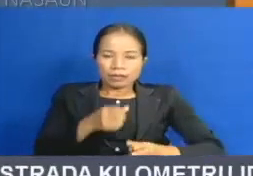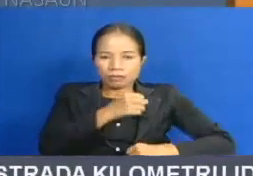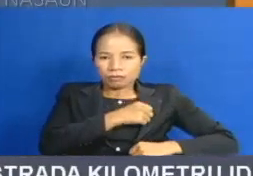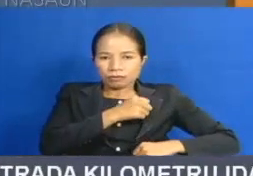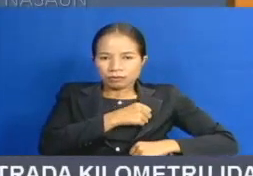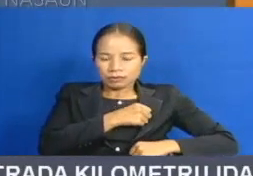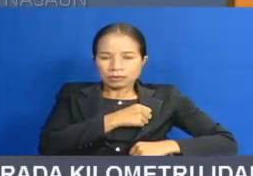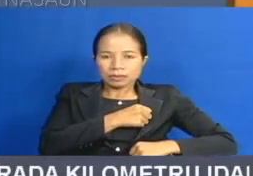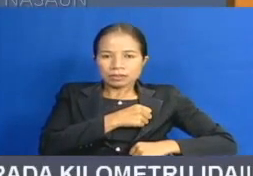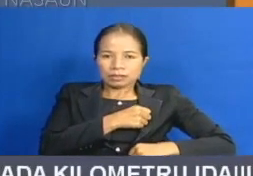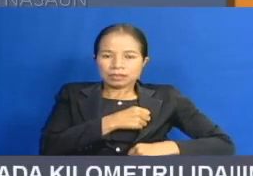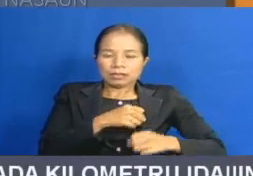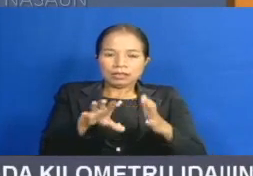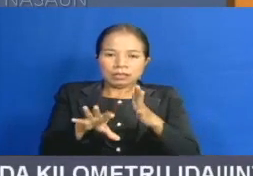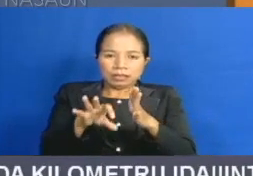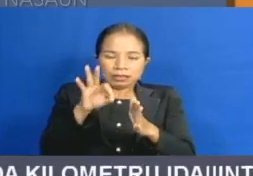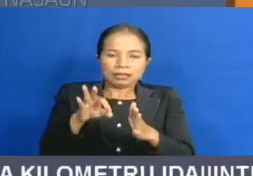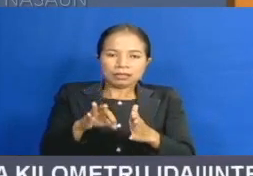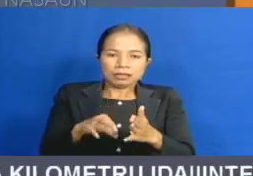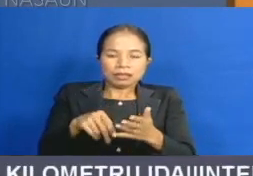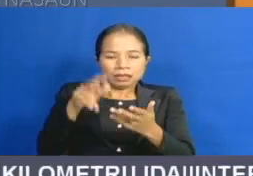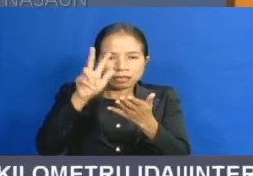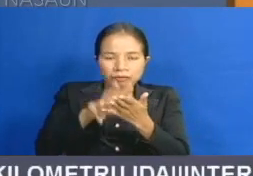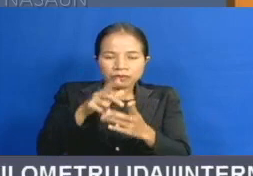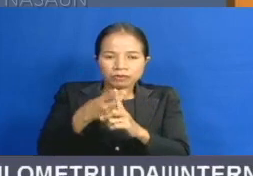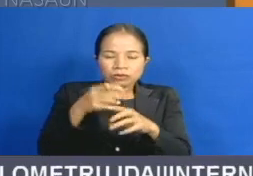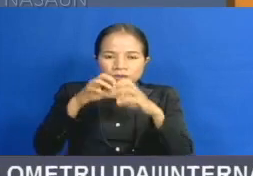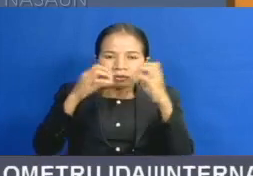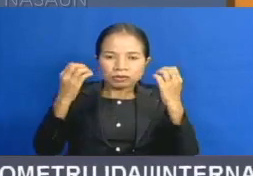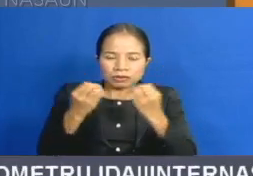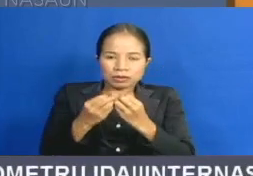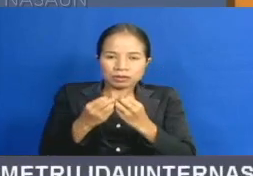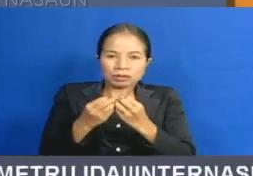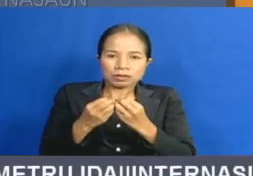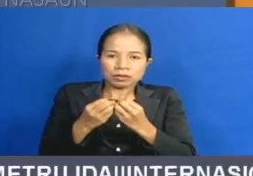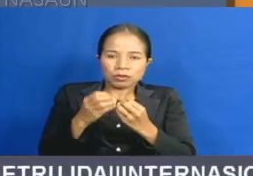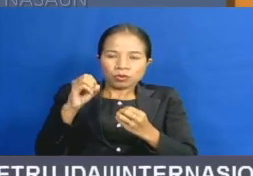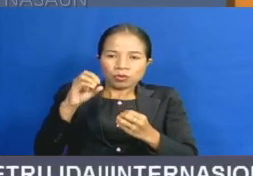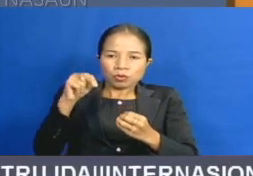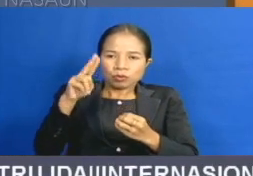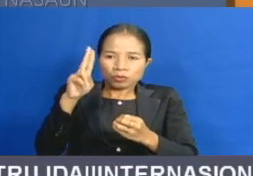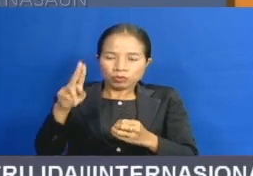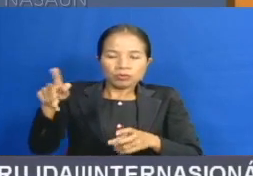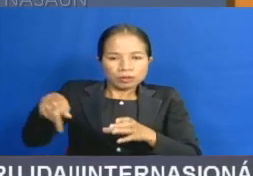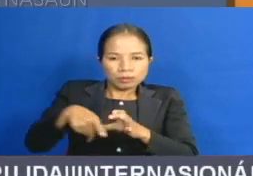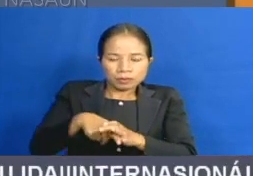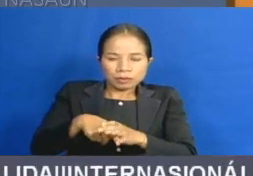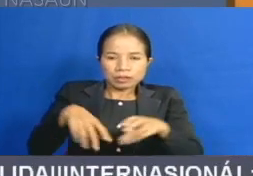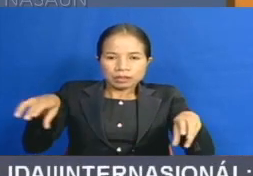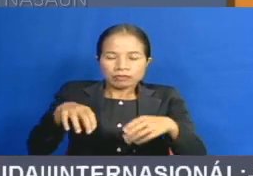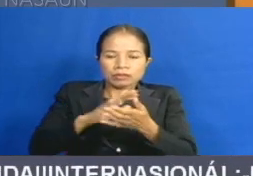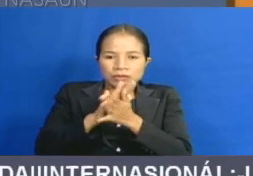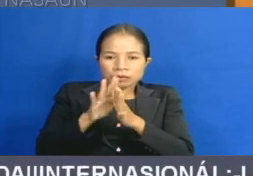Força Valentil FF de Teli retangona a acreditação russi Organização Nações Unidas, onde participa